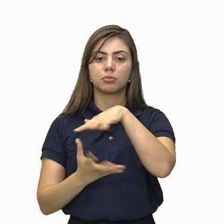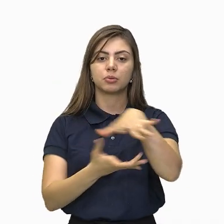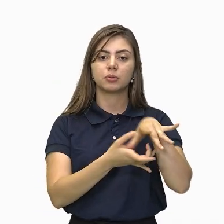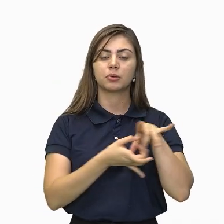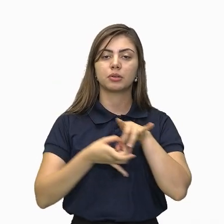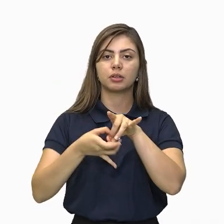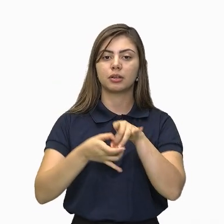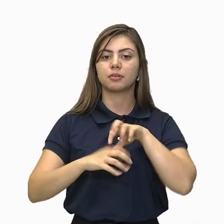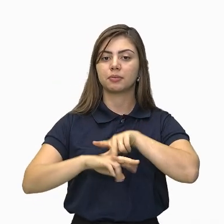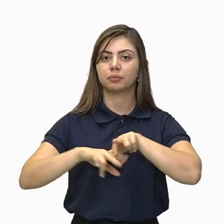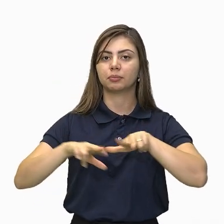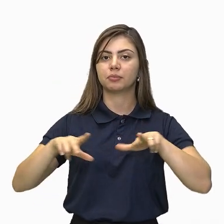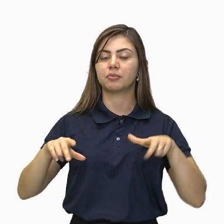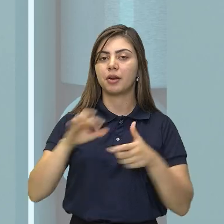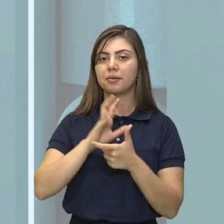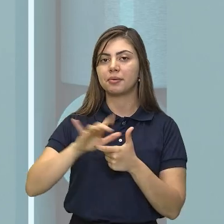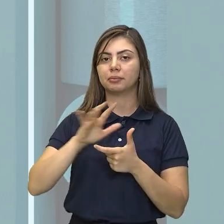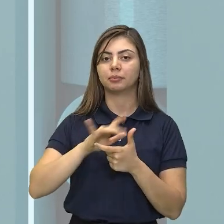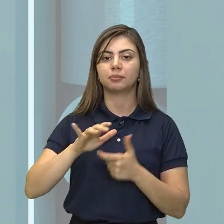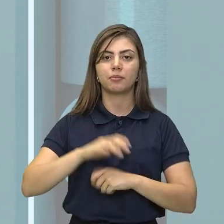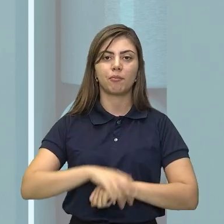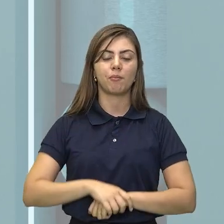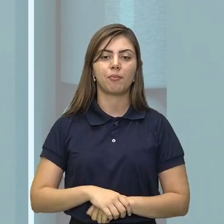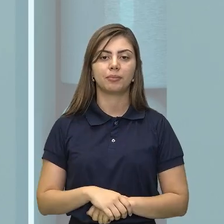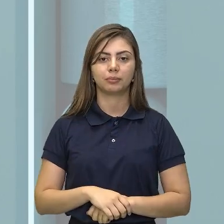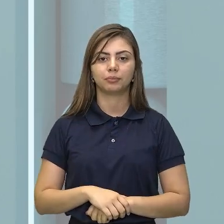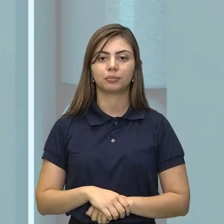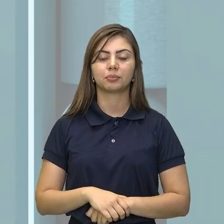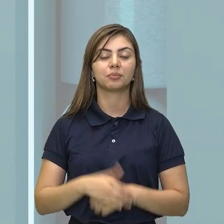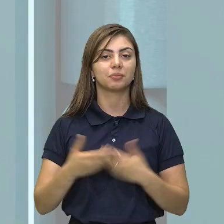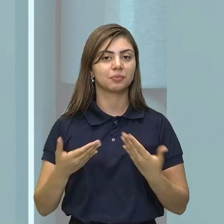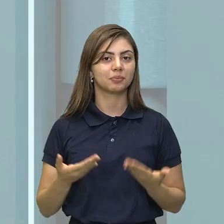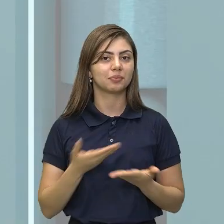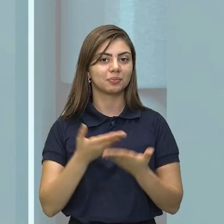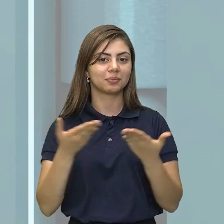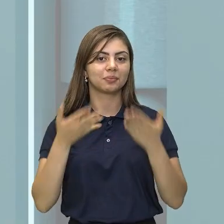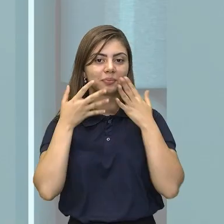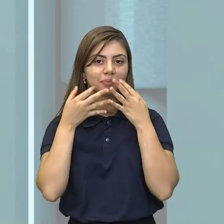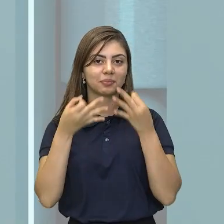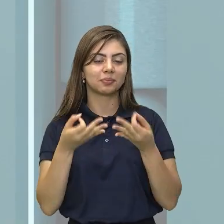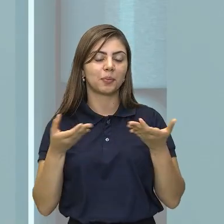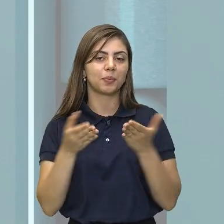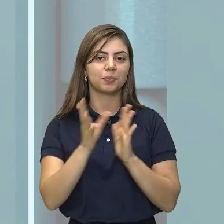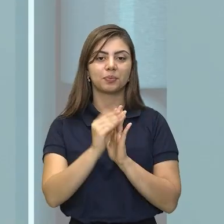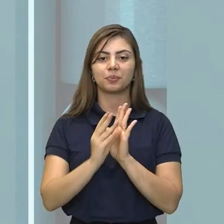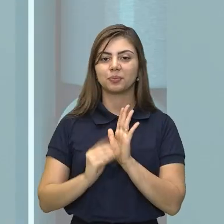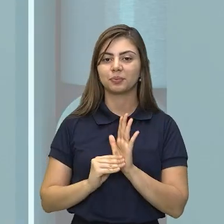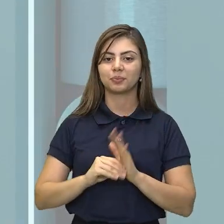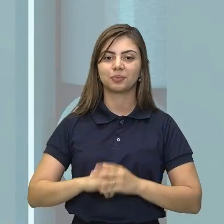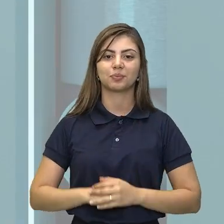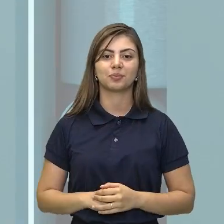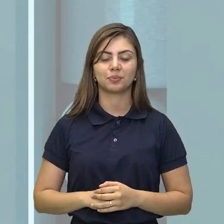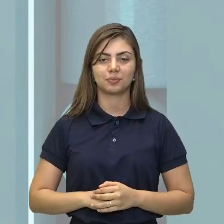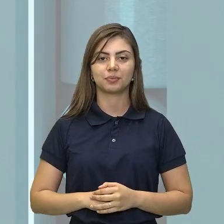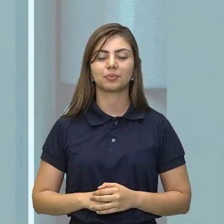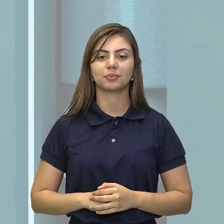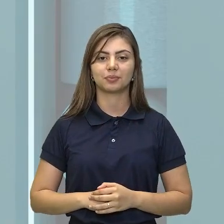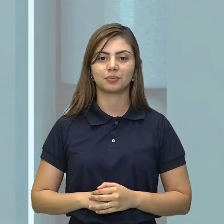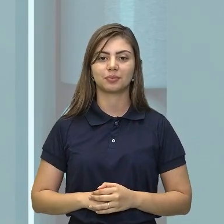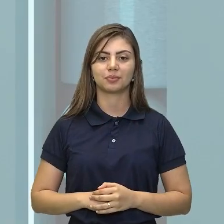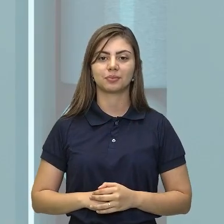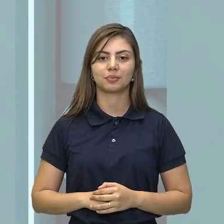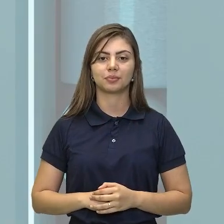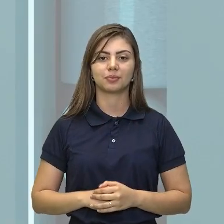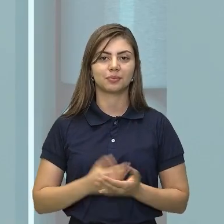e multiletrado. Então, pay attention, esse é o nosso assunto de hoje. Prestem bastante